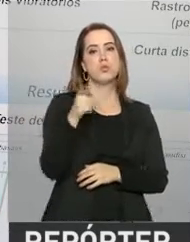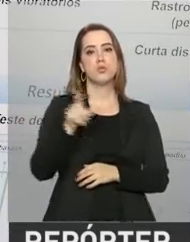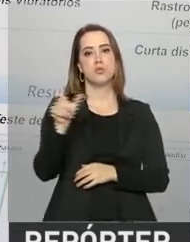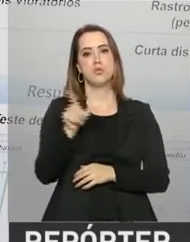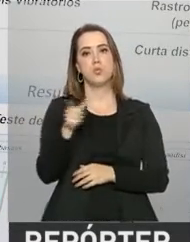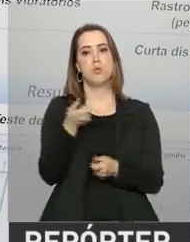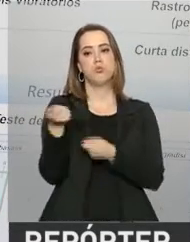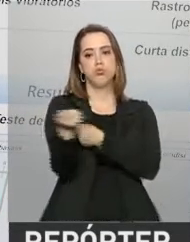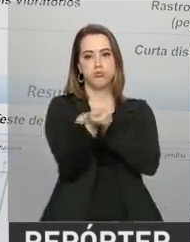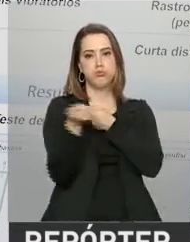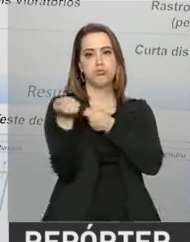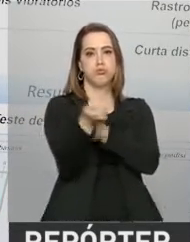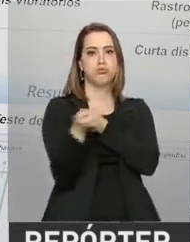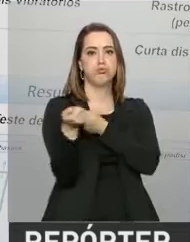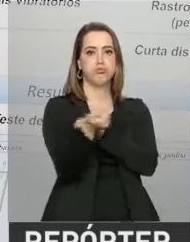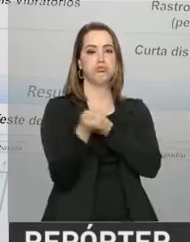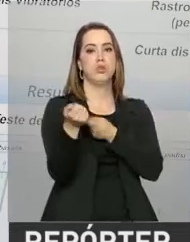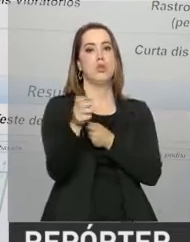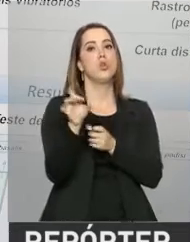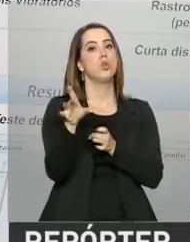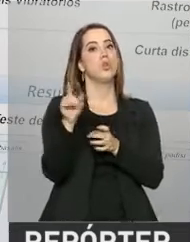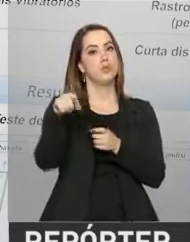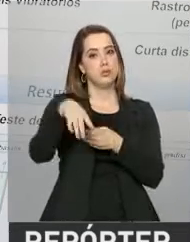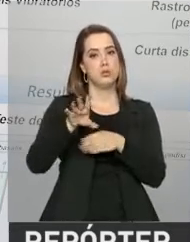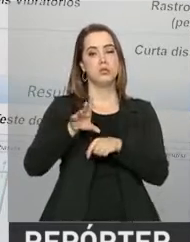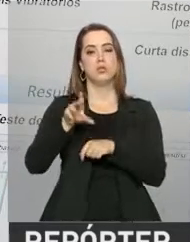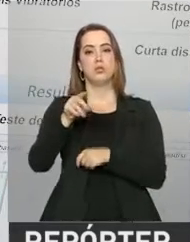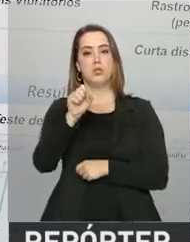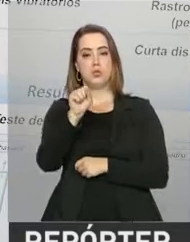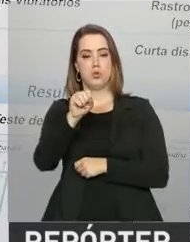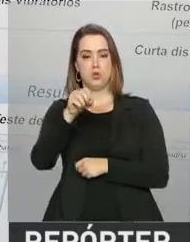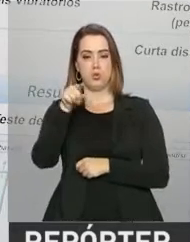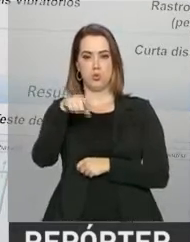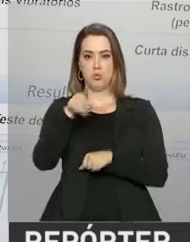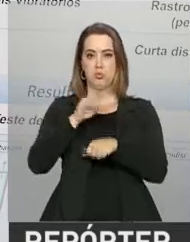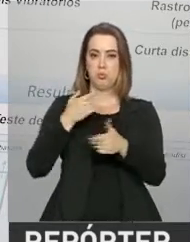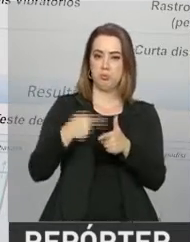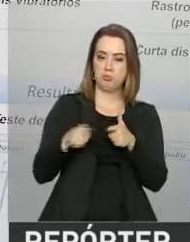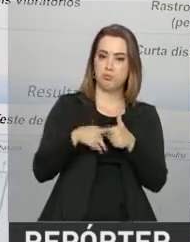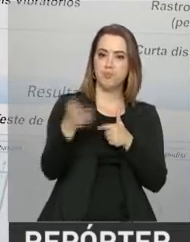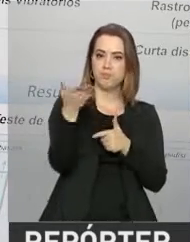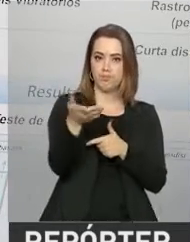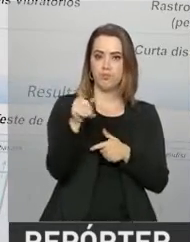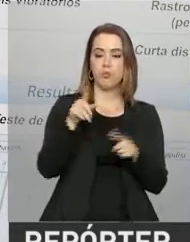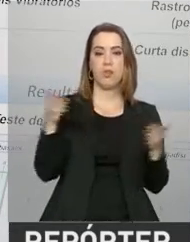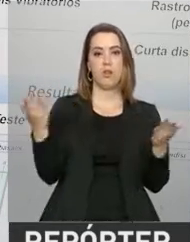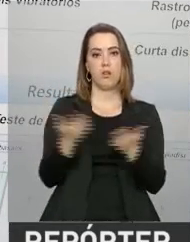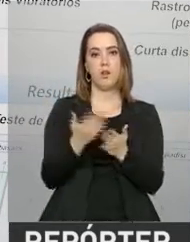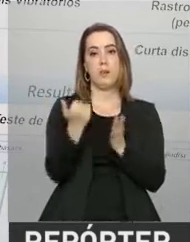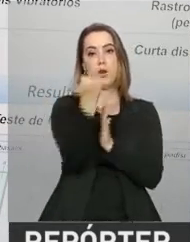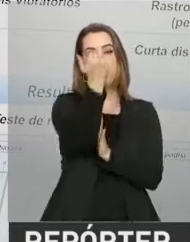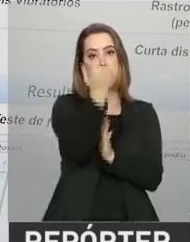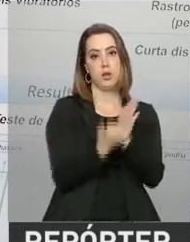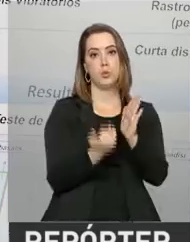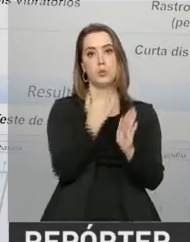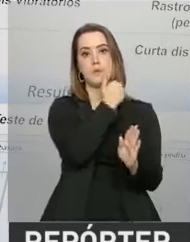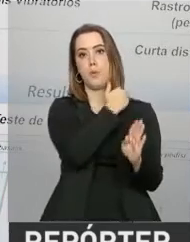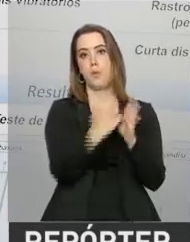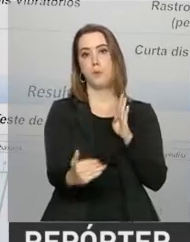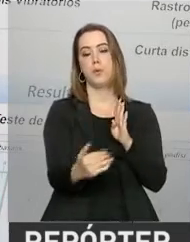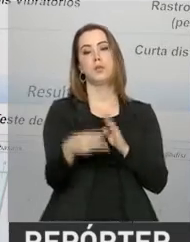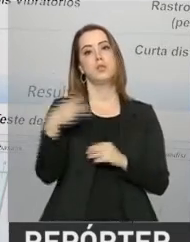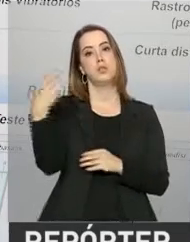utilizados só para o controle de percevejos na cultura da soja. Essa tecnologia contribuiu para a redução de